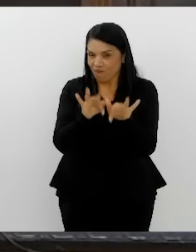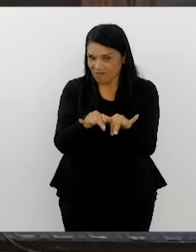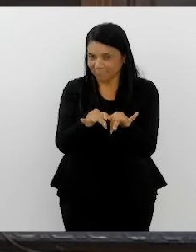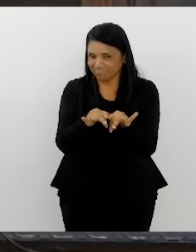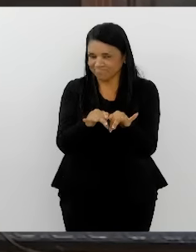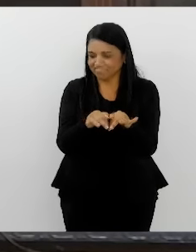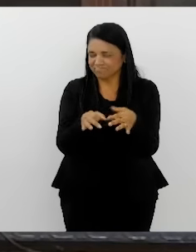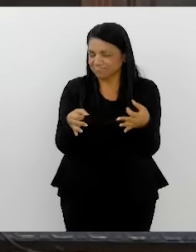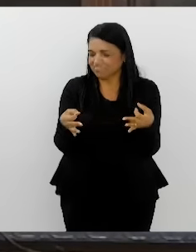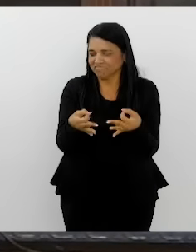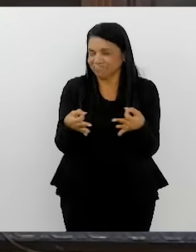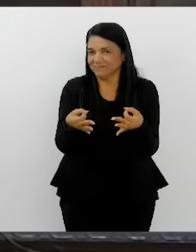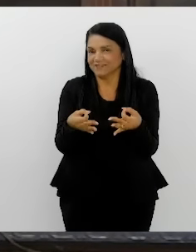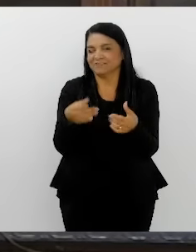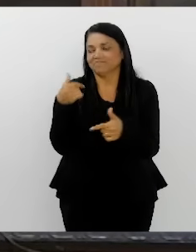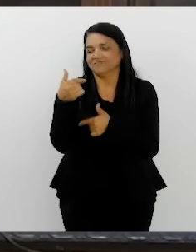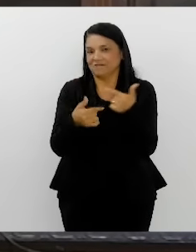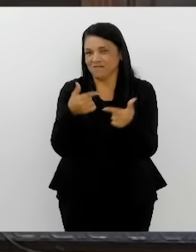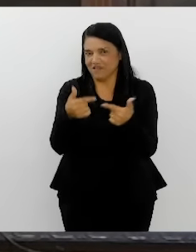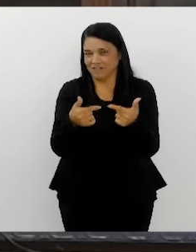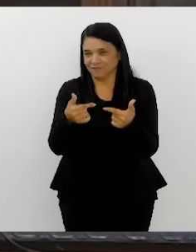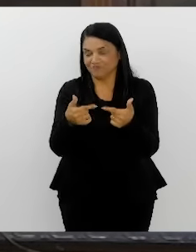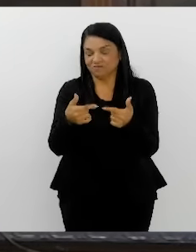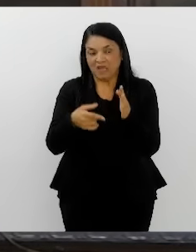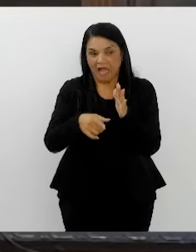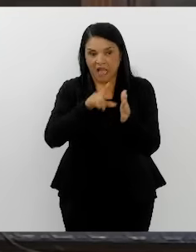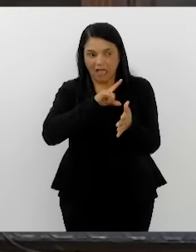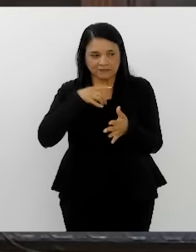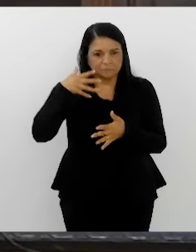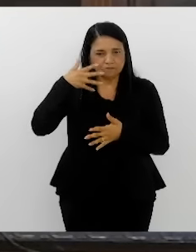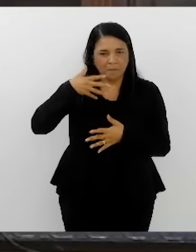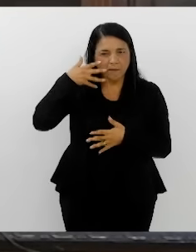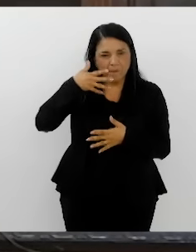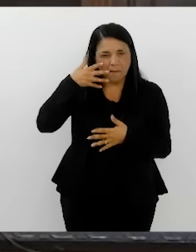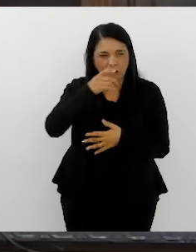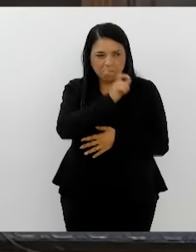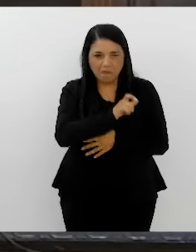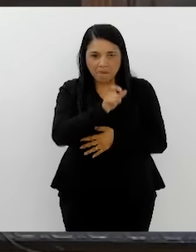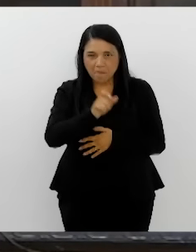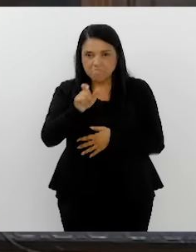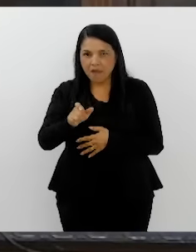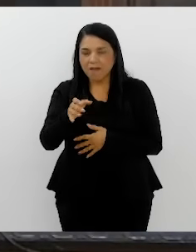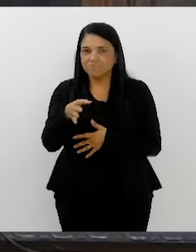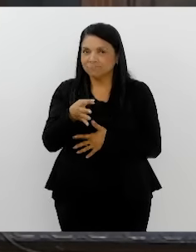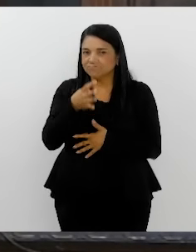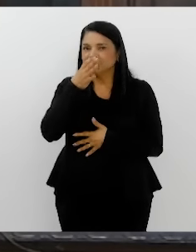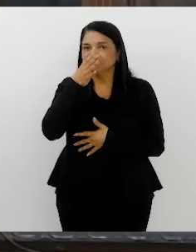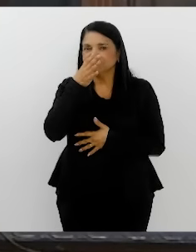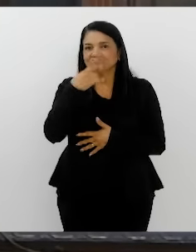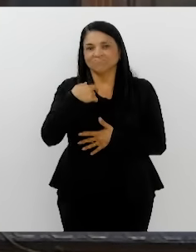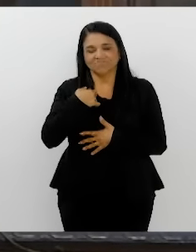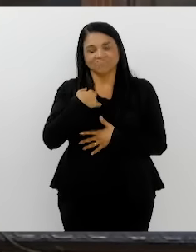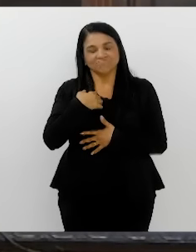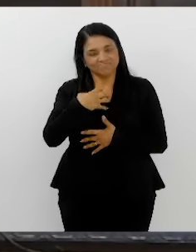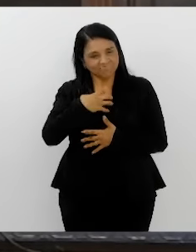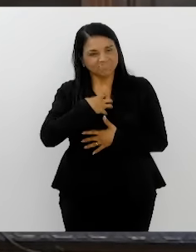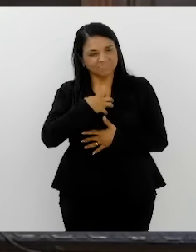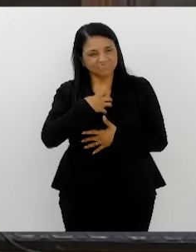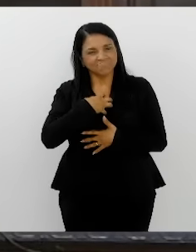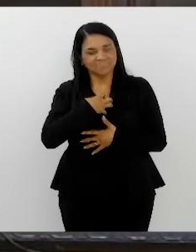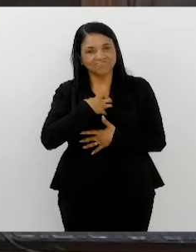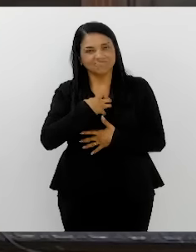Deus do céu, depois de todos esses homens que falaram aqui, eu assumo tudo os valores que proclamaram, mas para